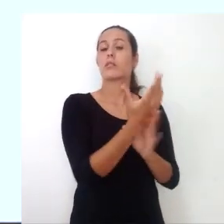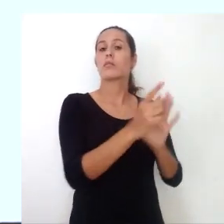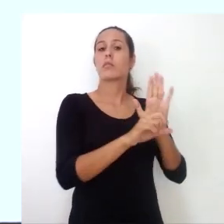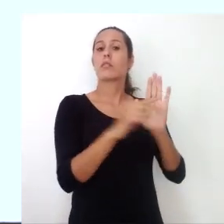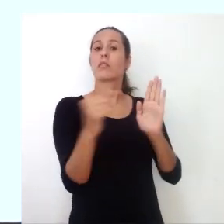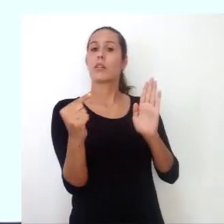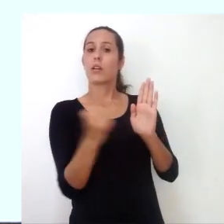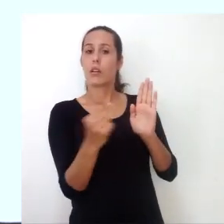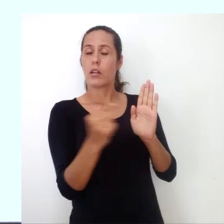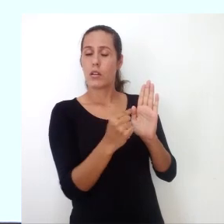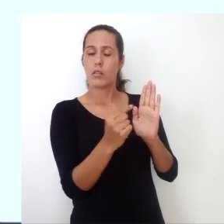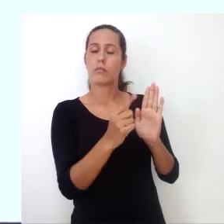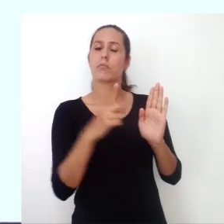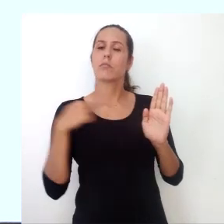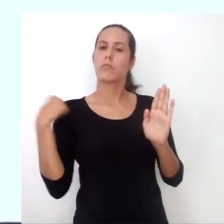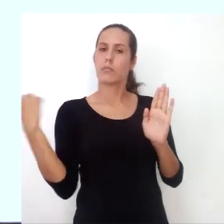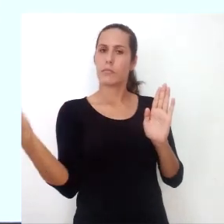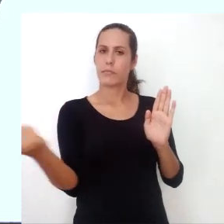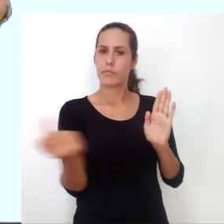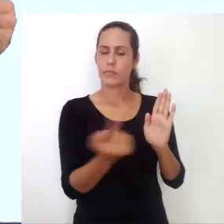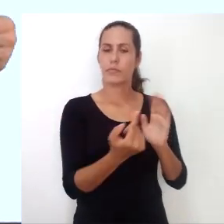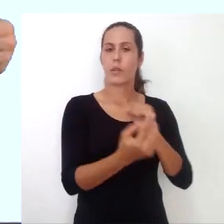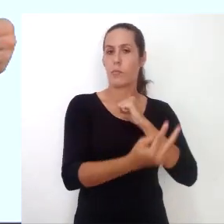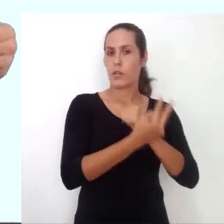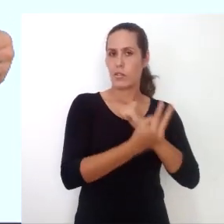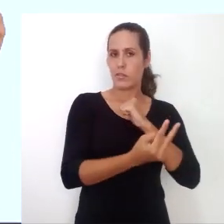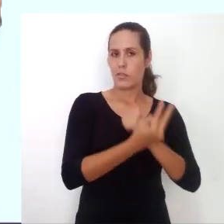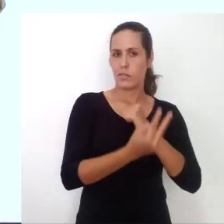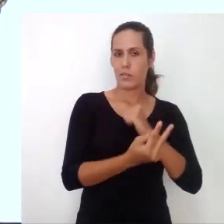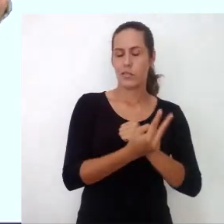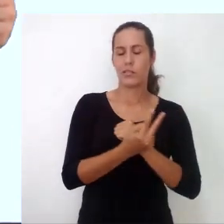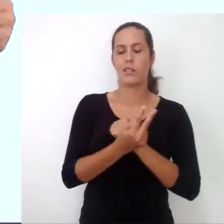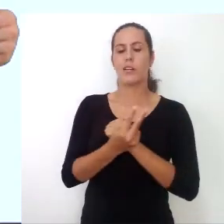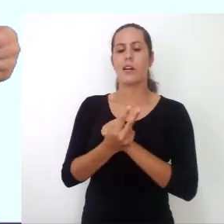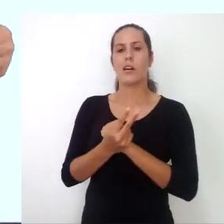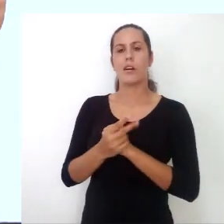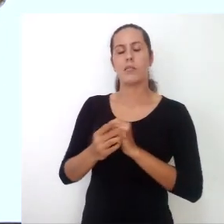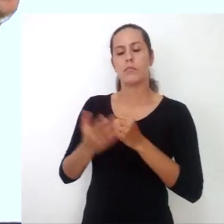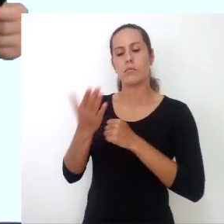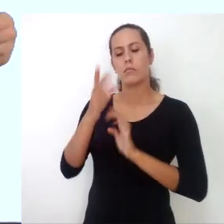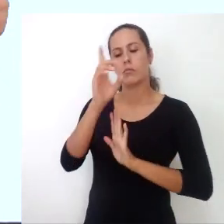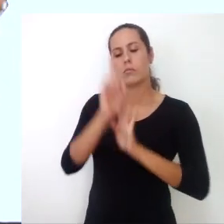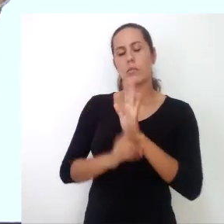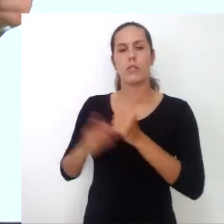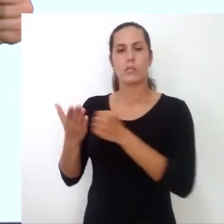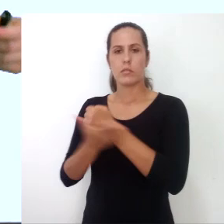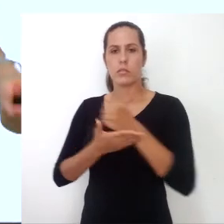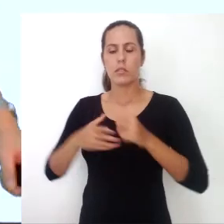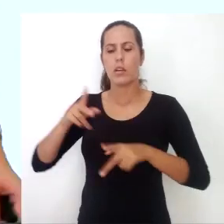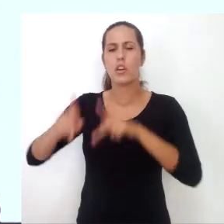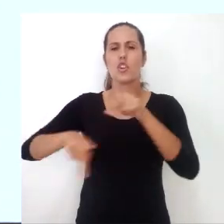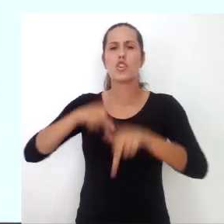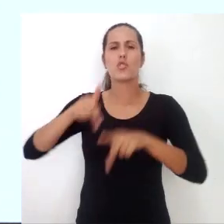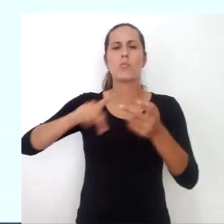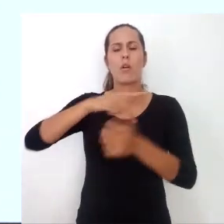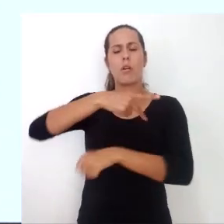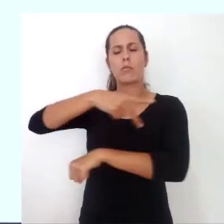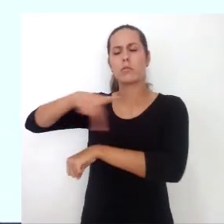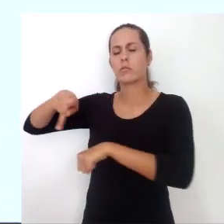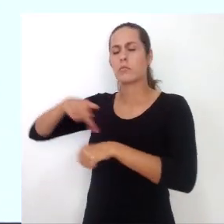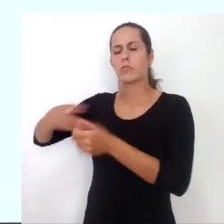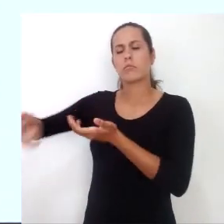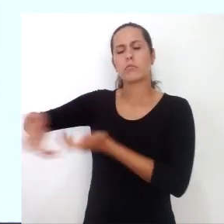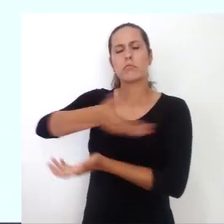a preservação da dignidade e da harmonia entre os povos.